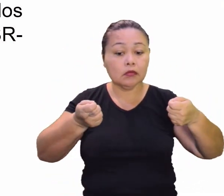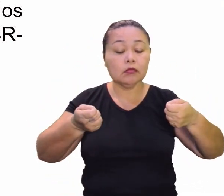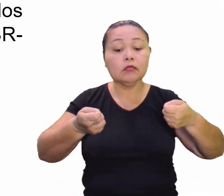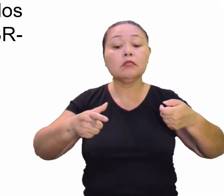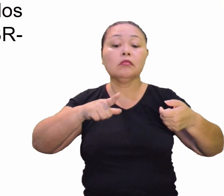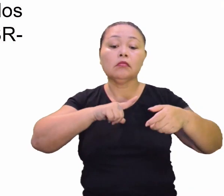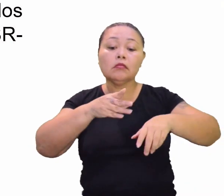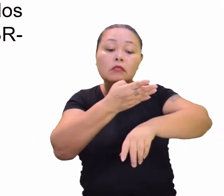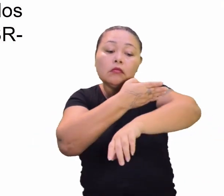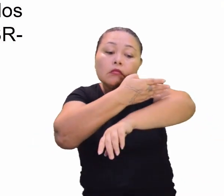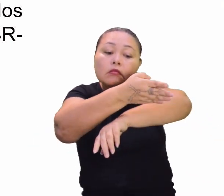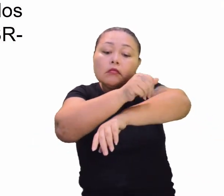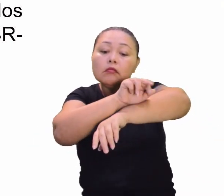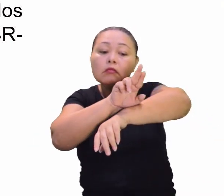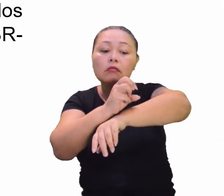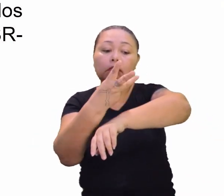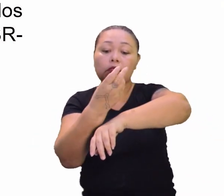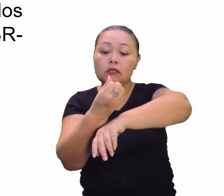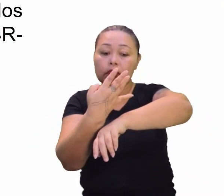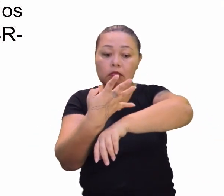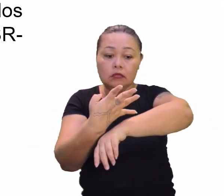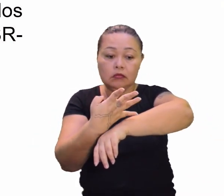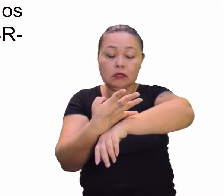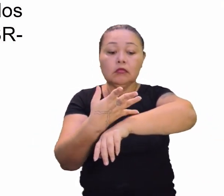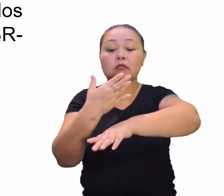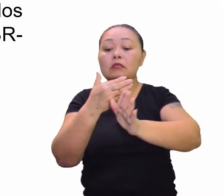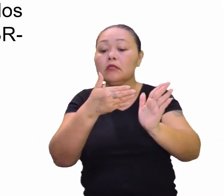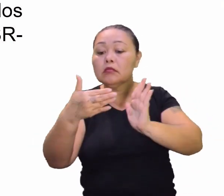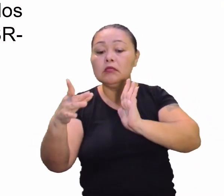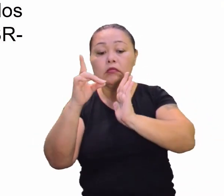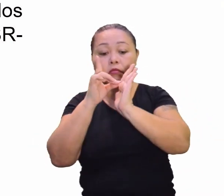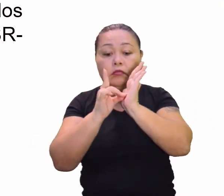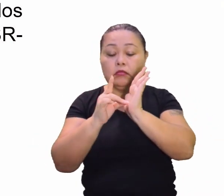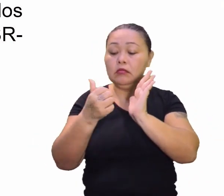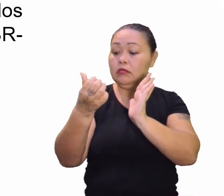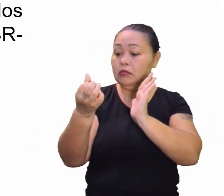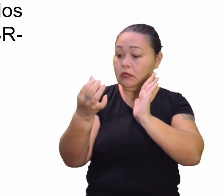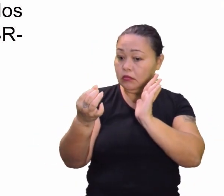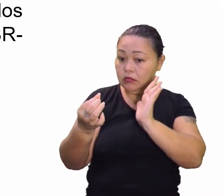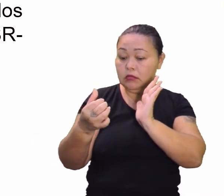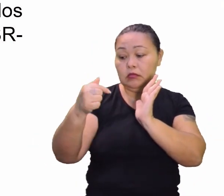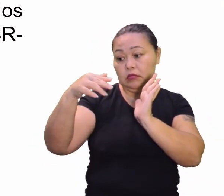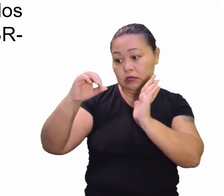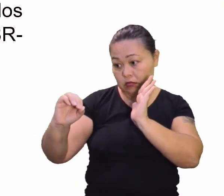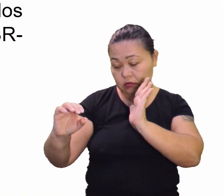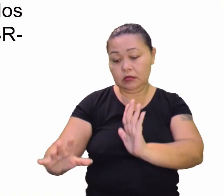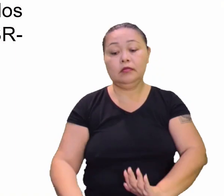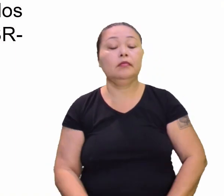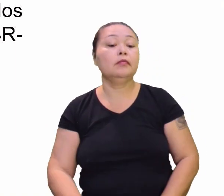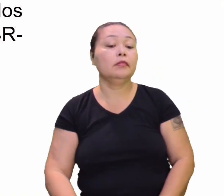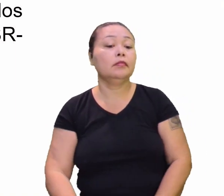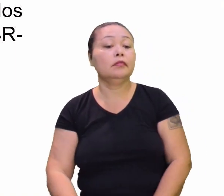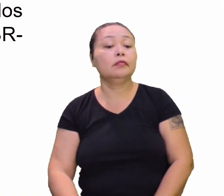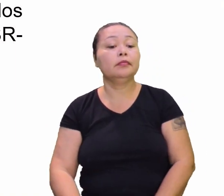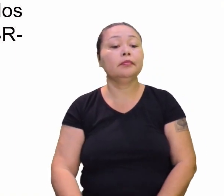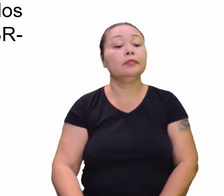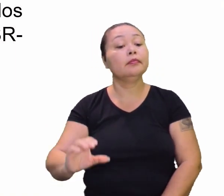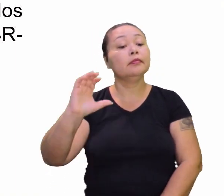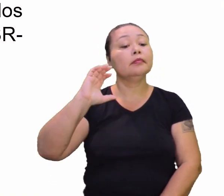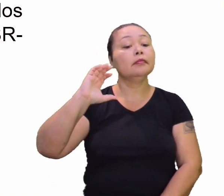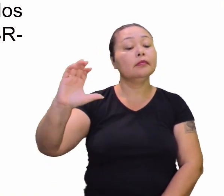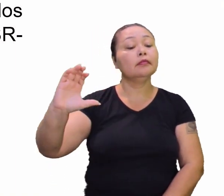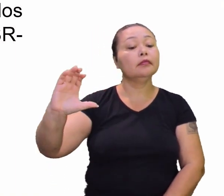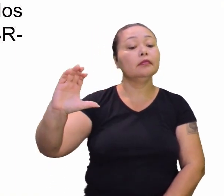de ouro localizados ao longo da BR-364 durante as décadas de 60 e 70. Vamos